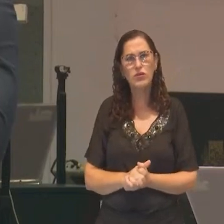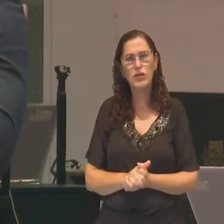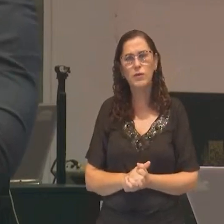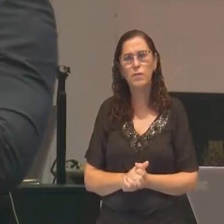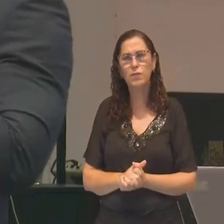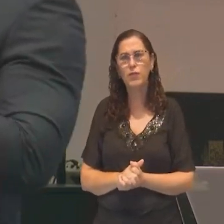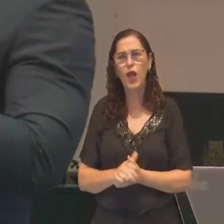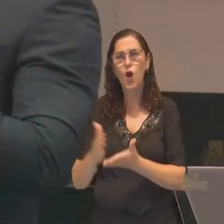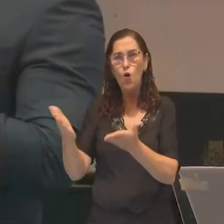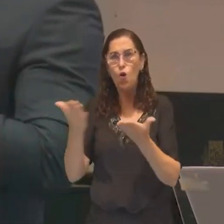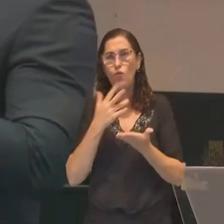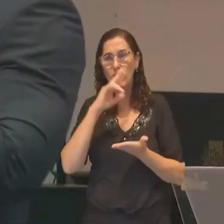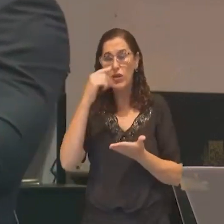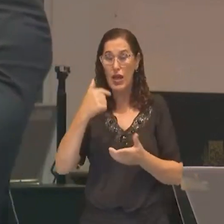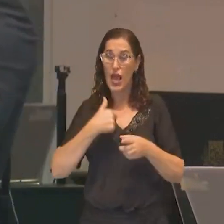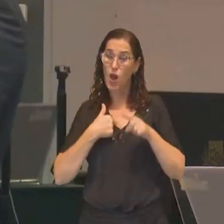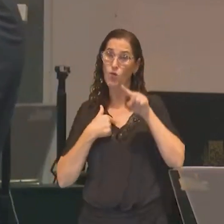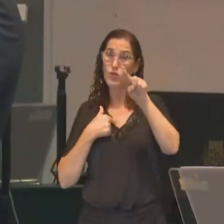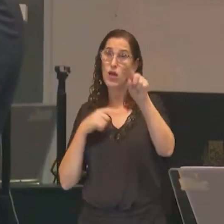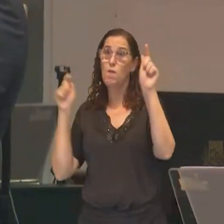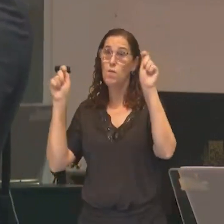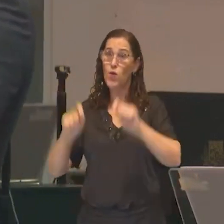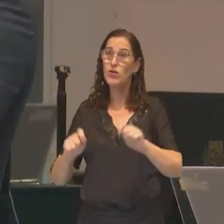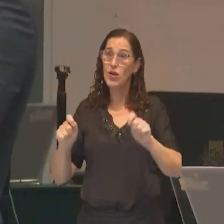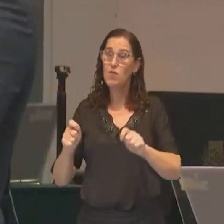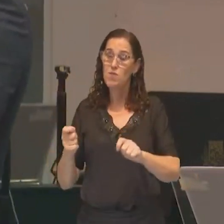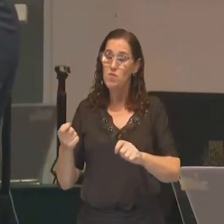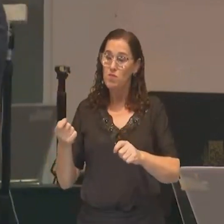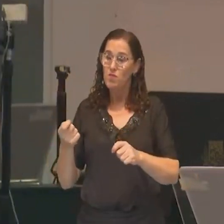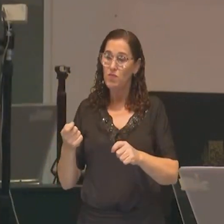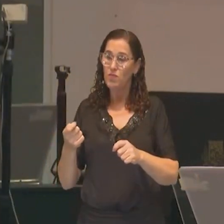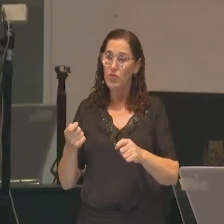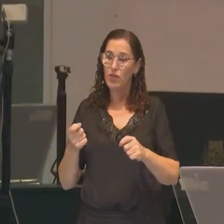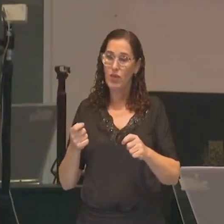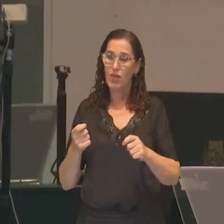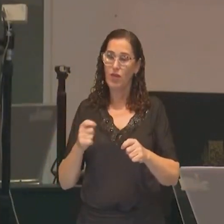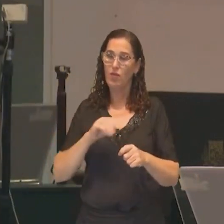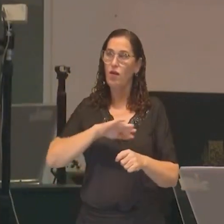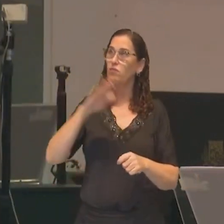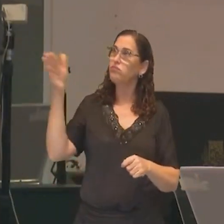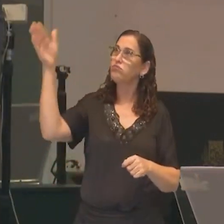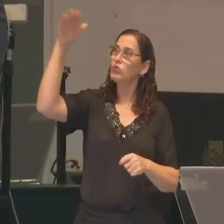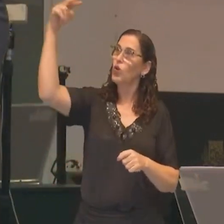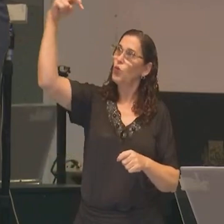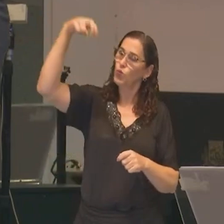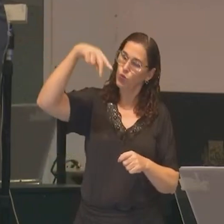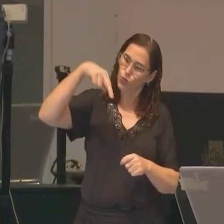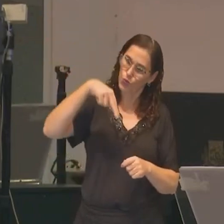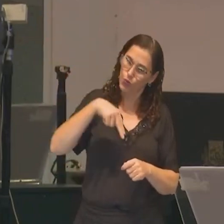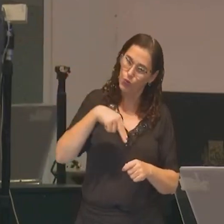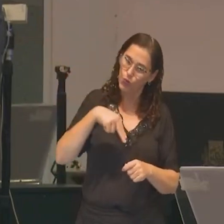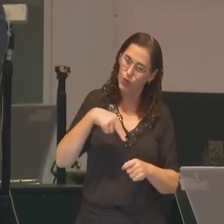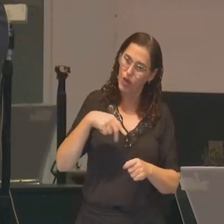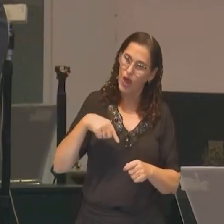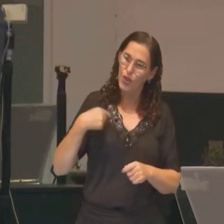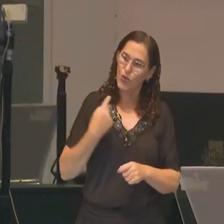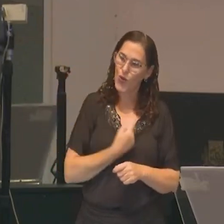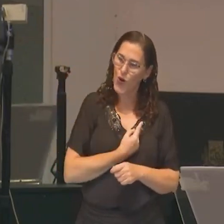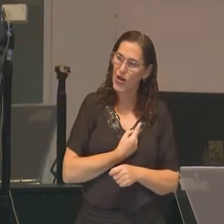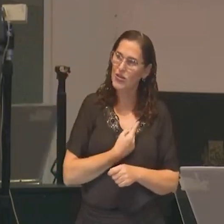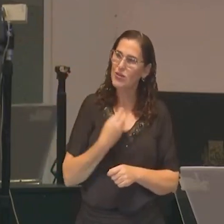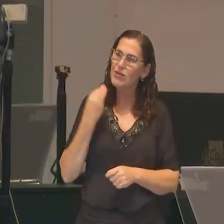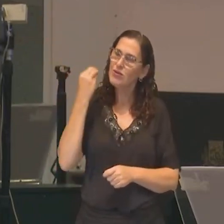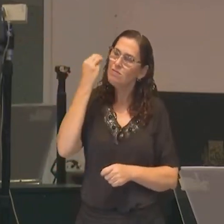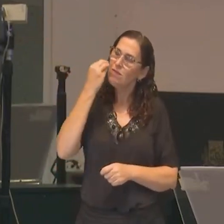O convite do Senhor é que eu e você possamos descer na nossa vida, na nossa colina, e nós tenhamos